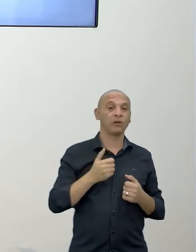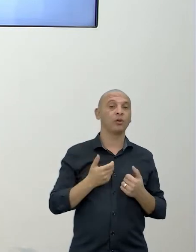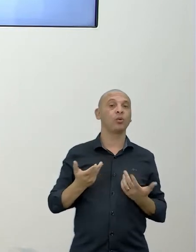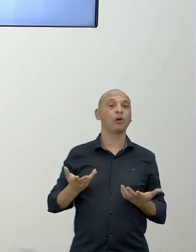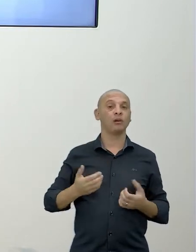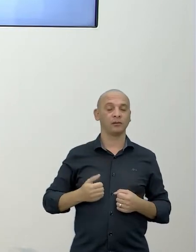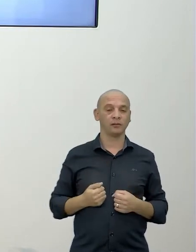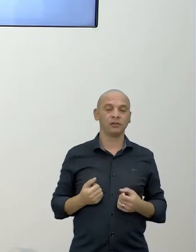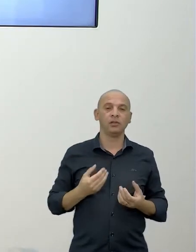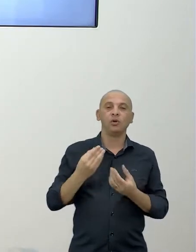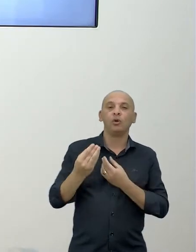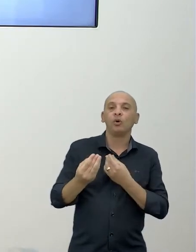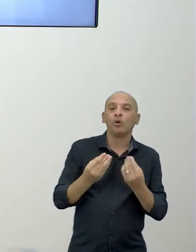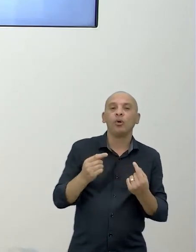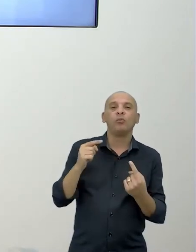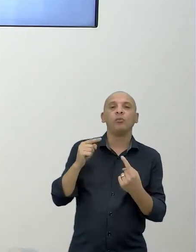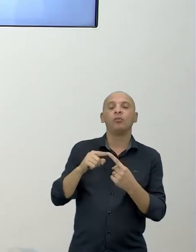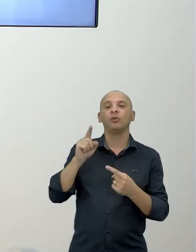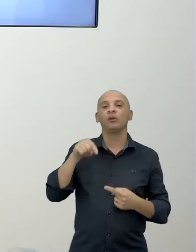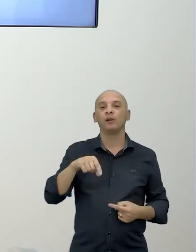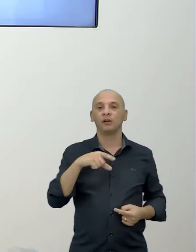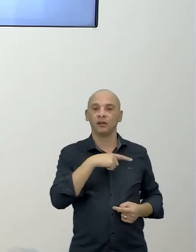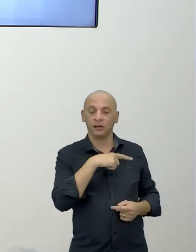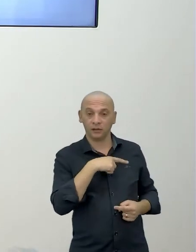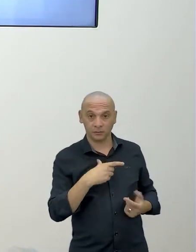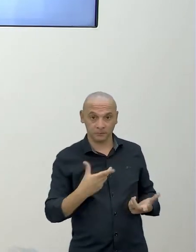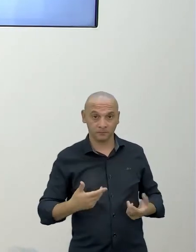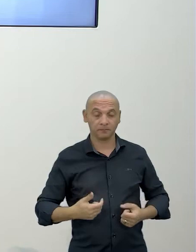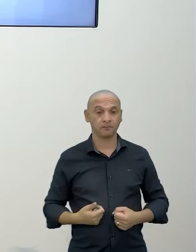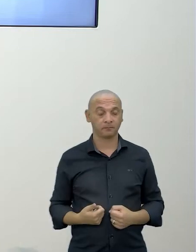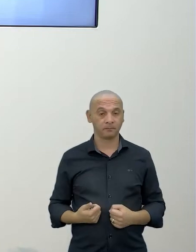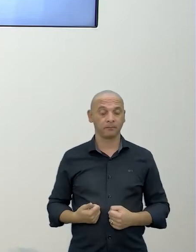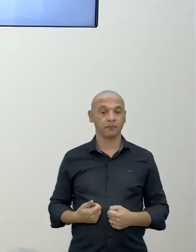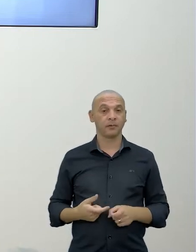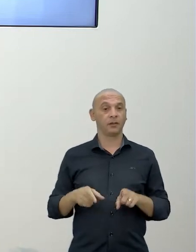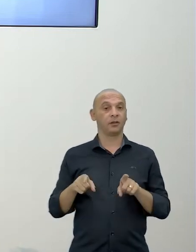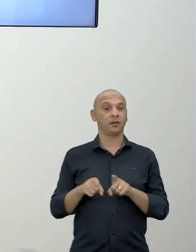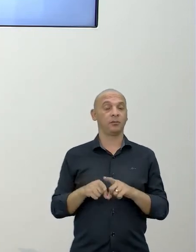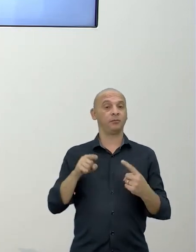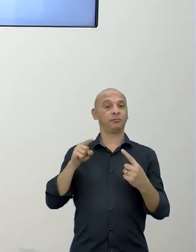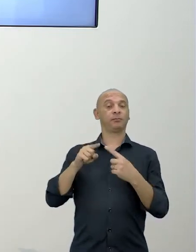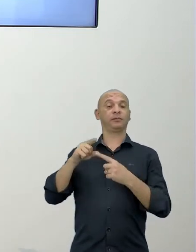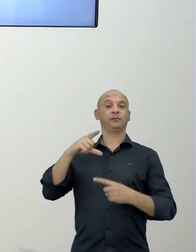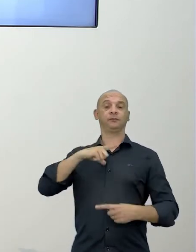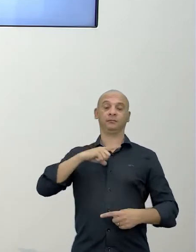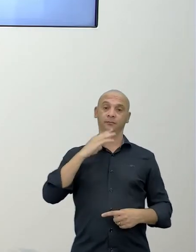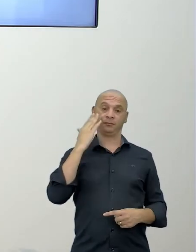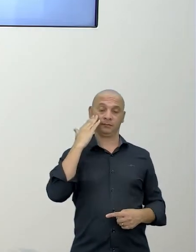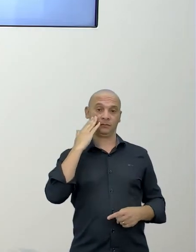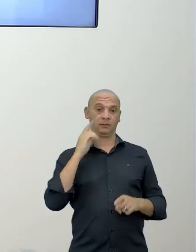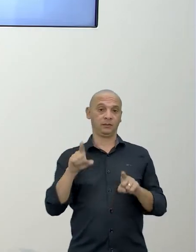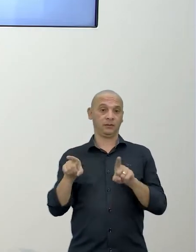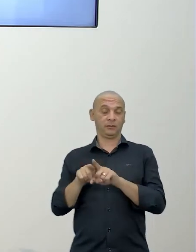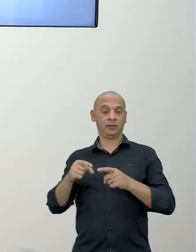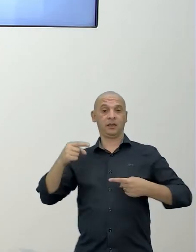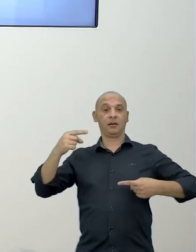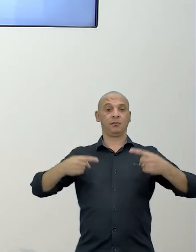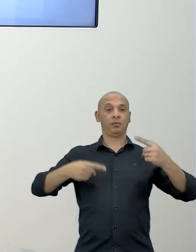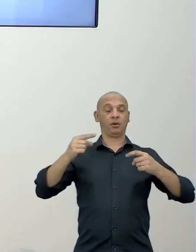às vezes você falou, tá, mas qual será que é o alimento tradicional da minha cultura, da minha região? Como isso funciona? Como as